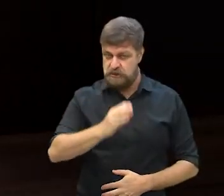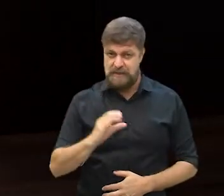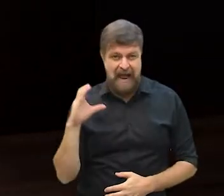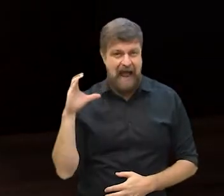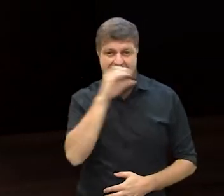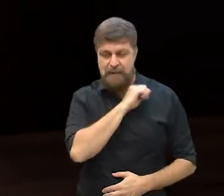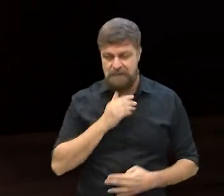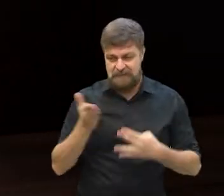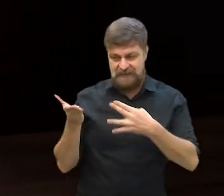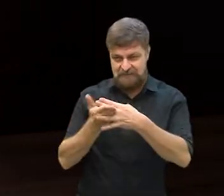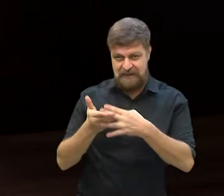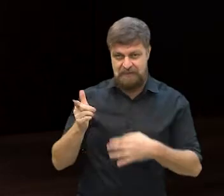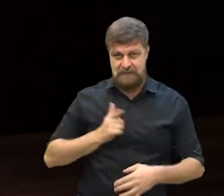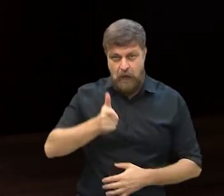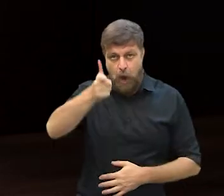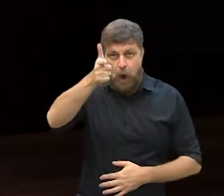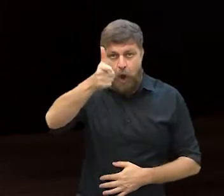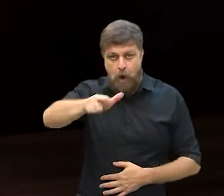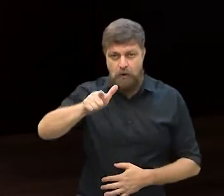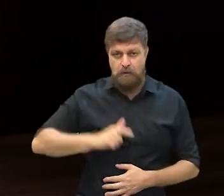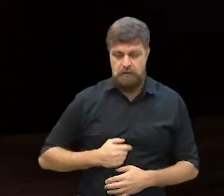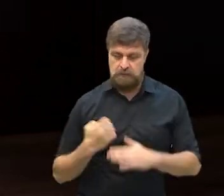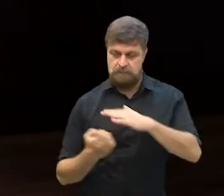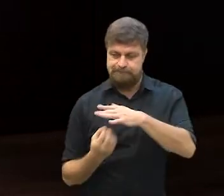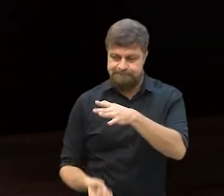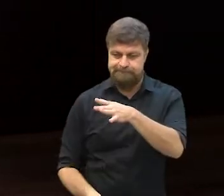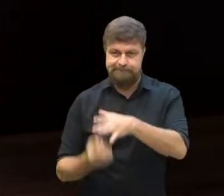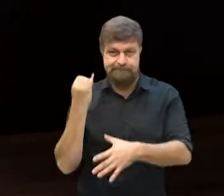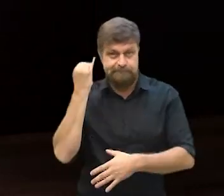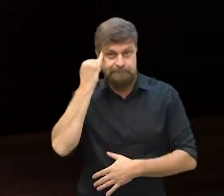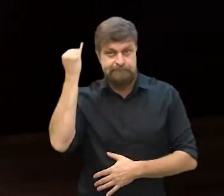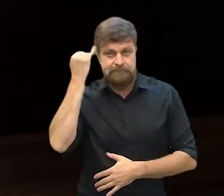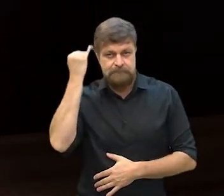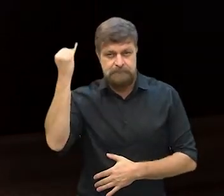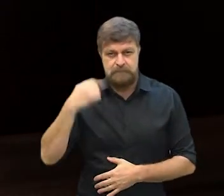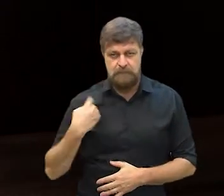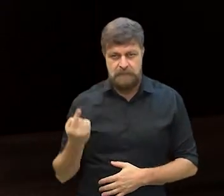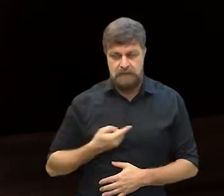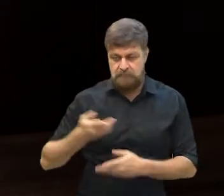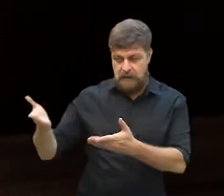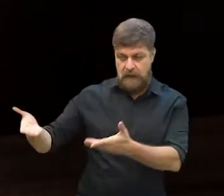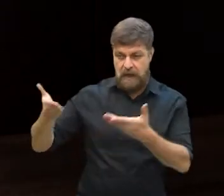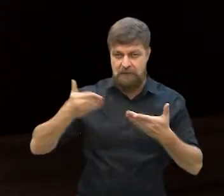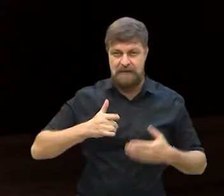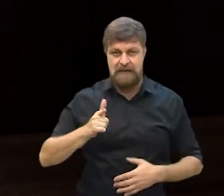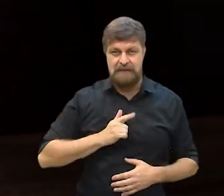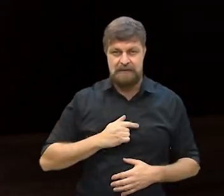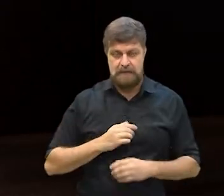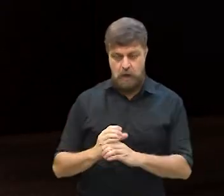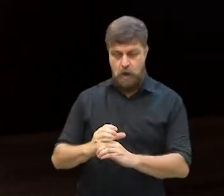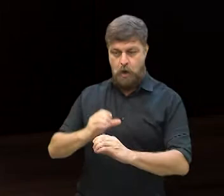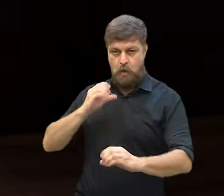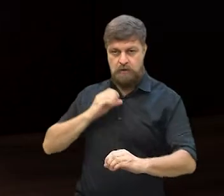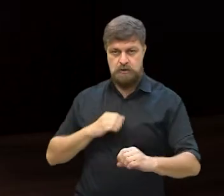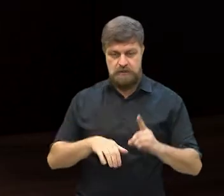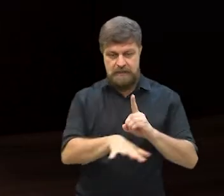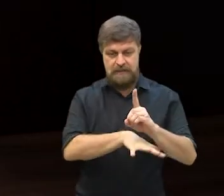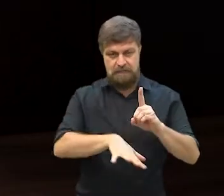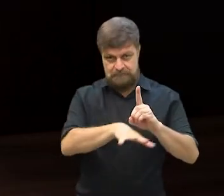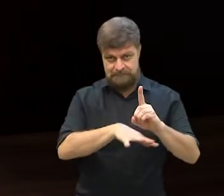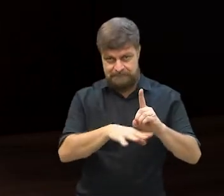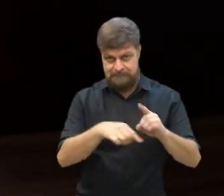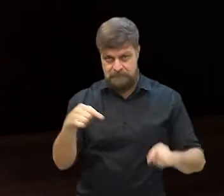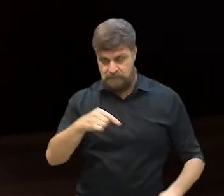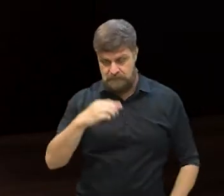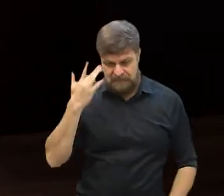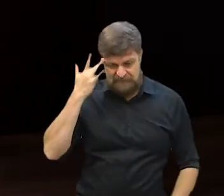e já a gente volta falando de mais um caso de empreendedorismo e a gente vai receber aqui, um engenheiro civil